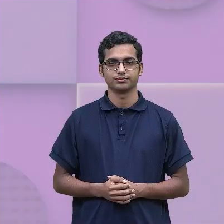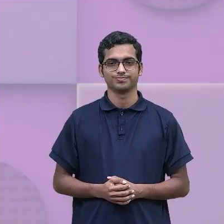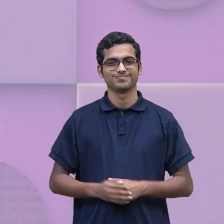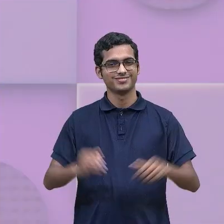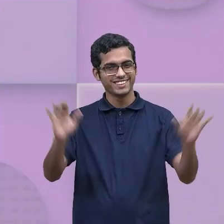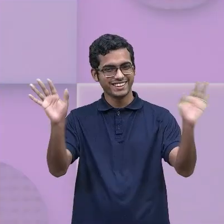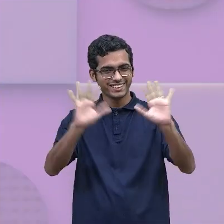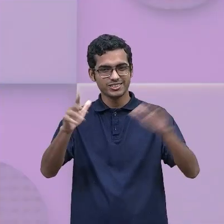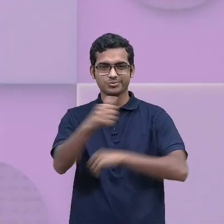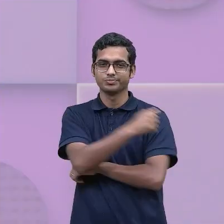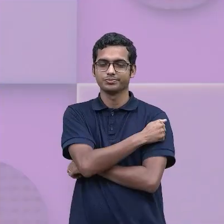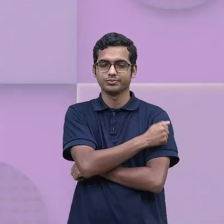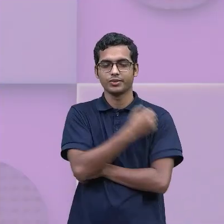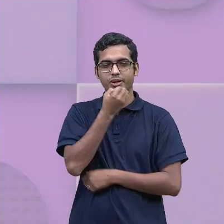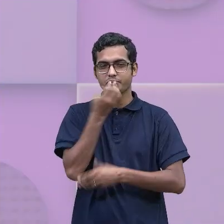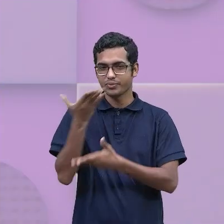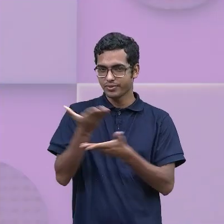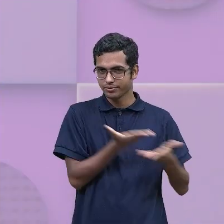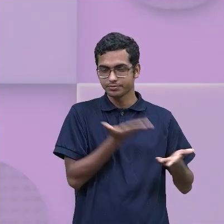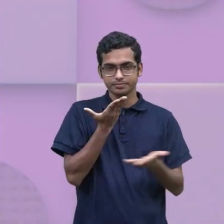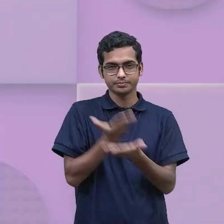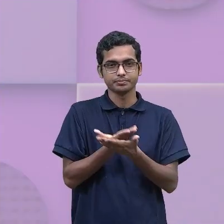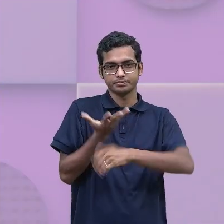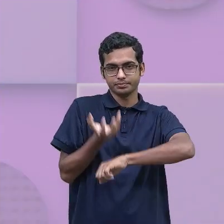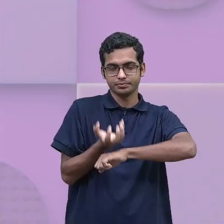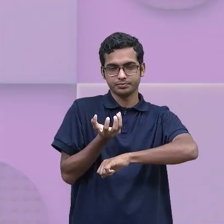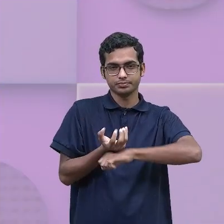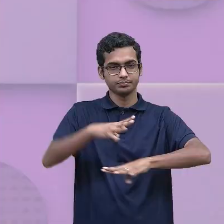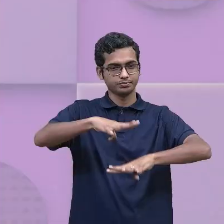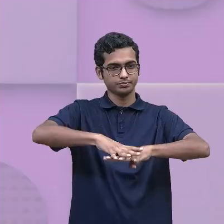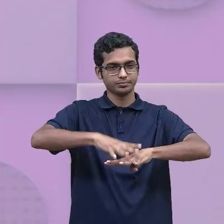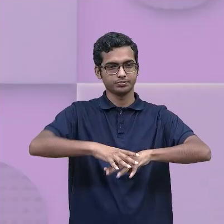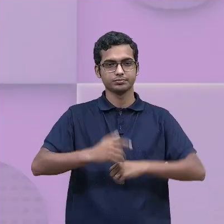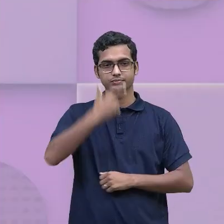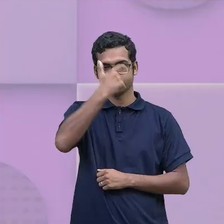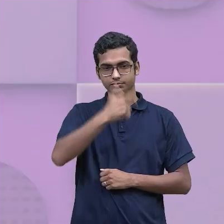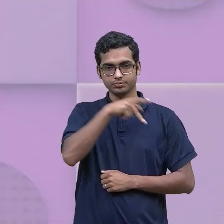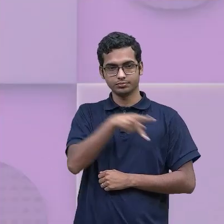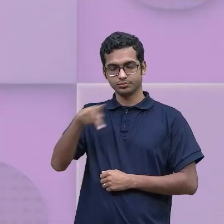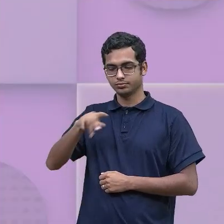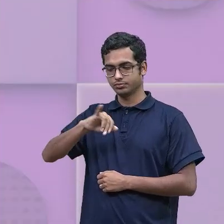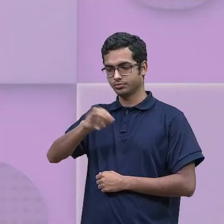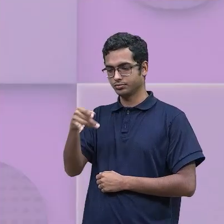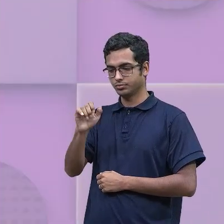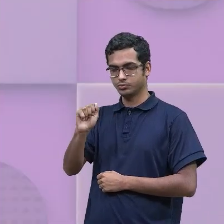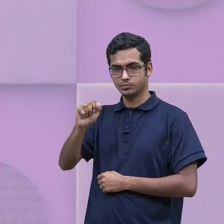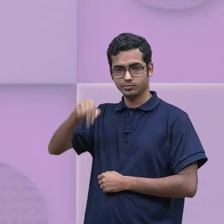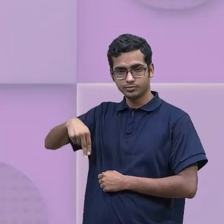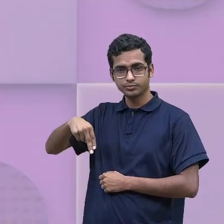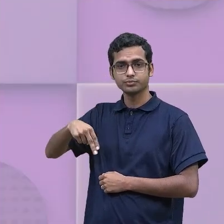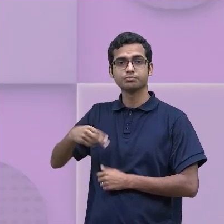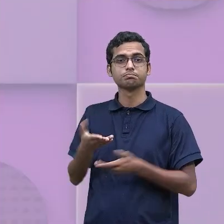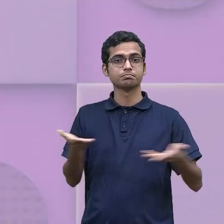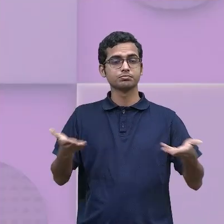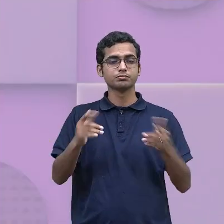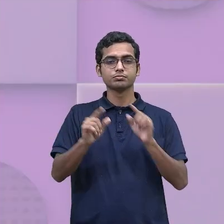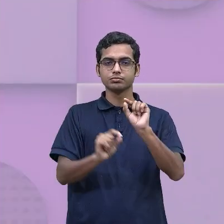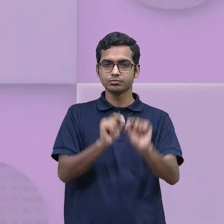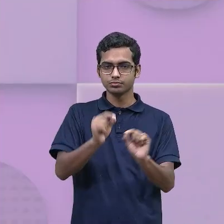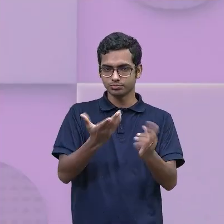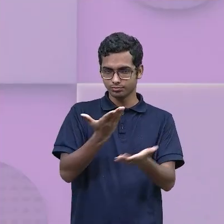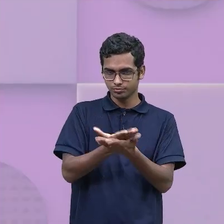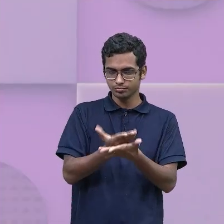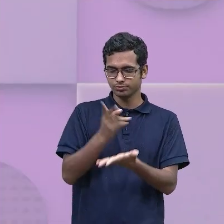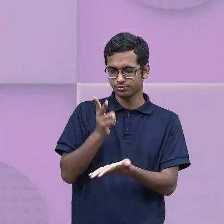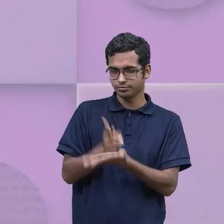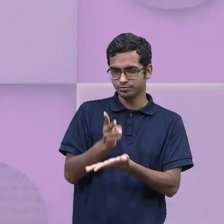Olá, alunos, sejam todos bem-vindos a mais uma aula de matemática. Aqui com vocês o professor Jean Nobre para a gente dar sequência aos nossos estudos.